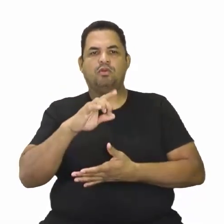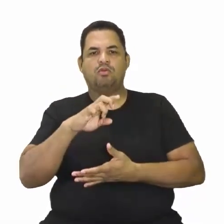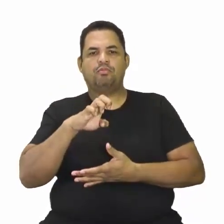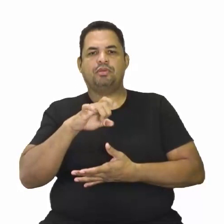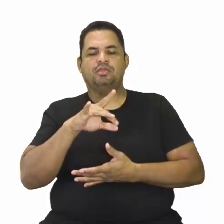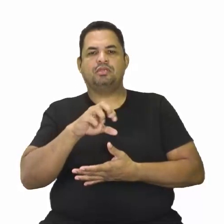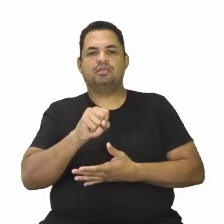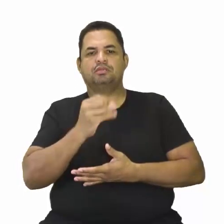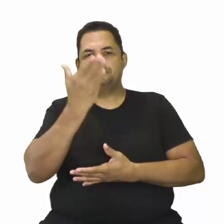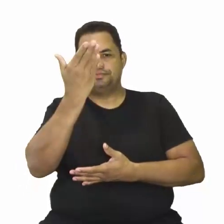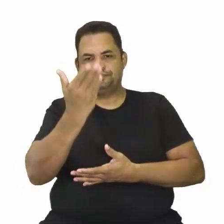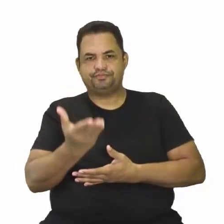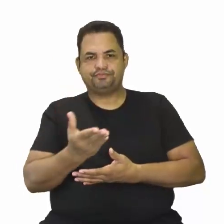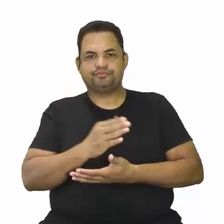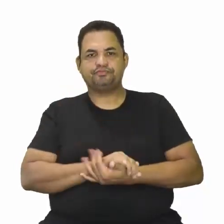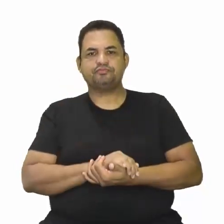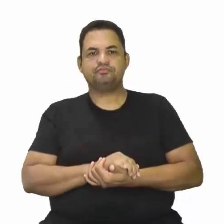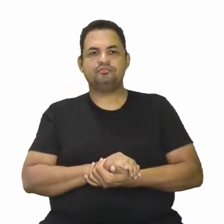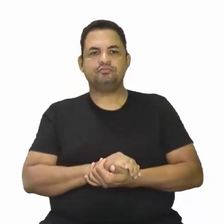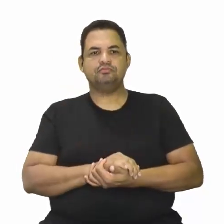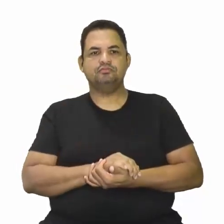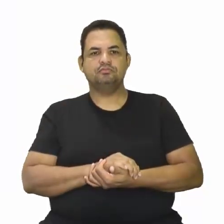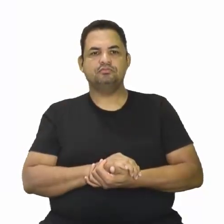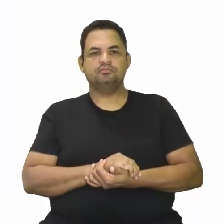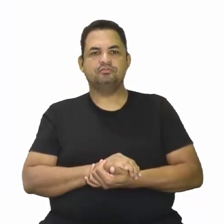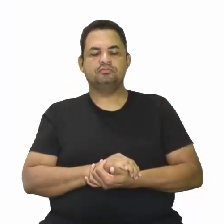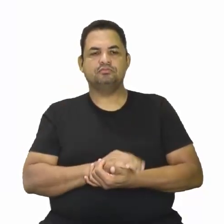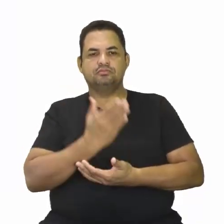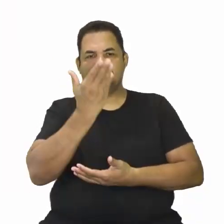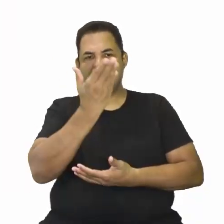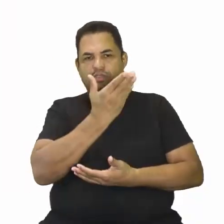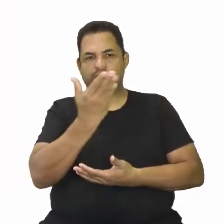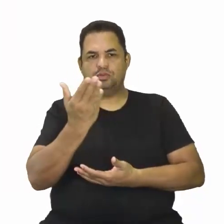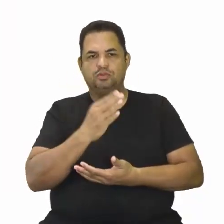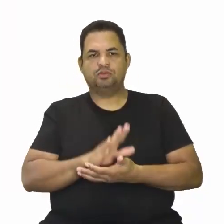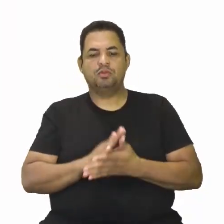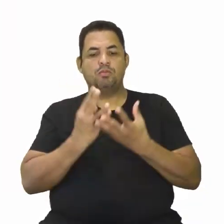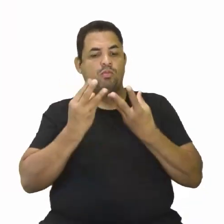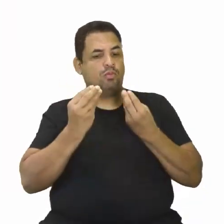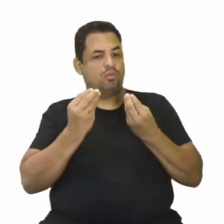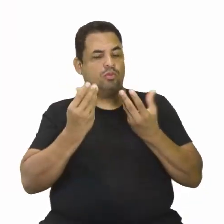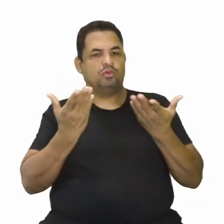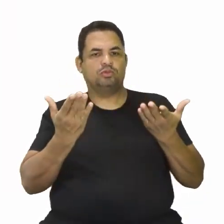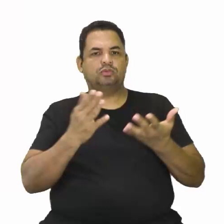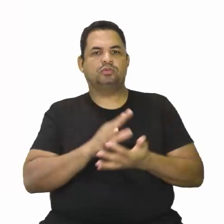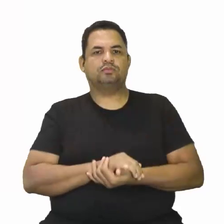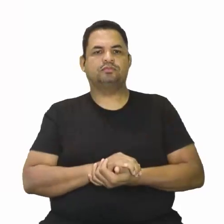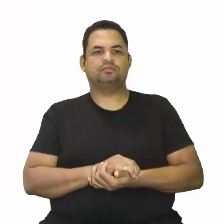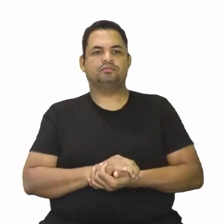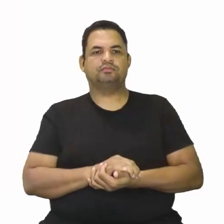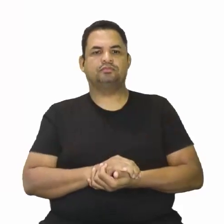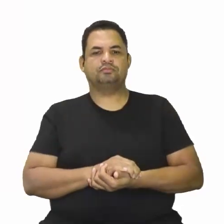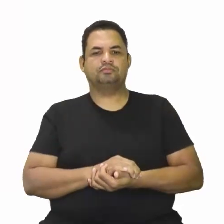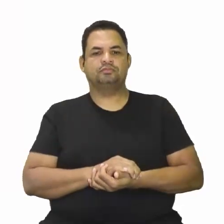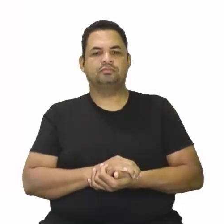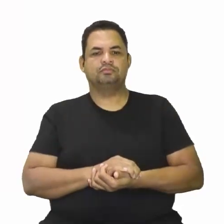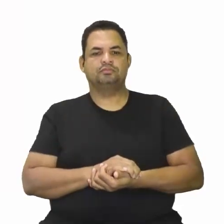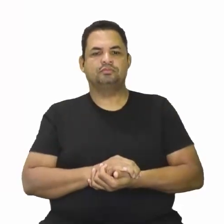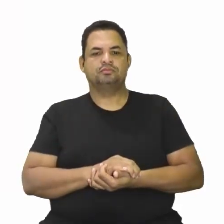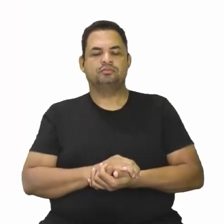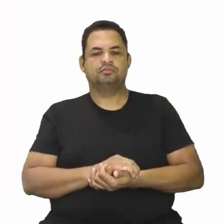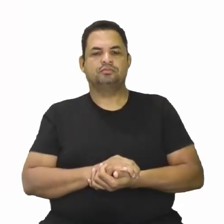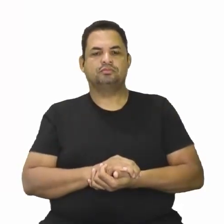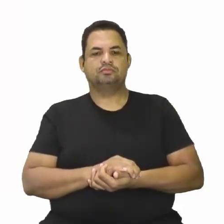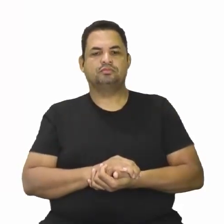apócope, como é o caso do mucho e do muy, que é o muito, o tuyo e o